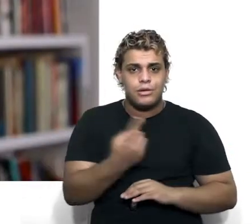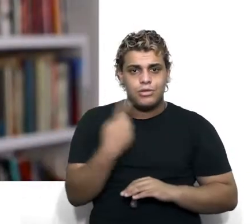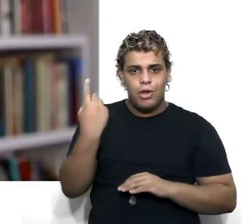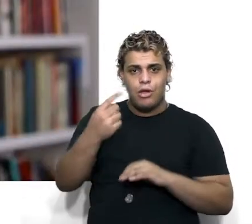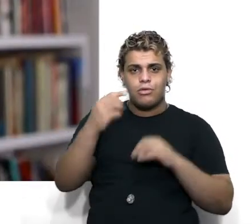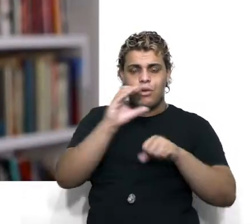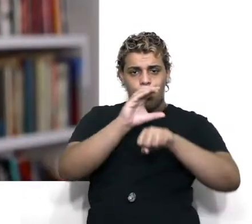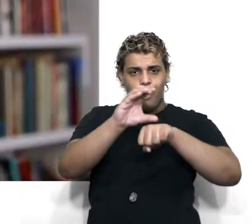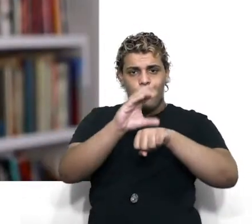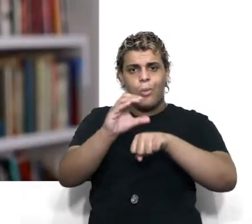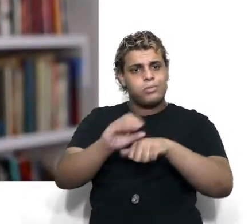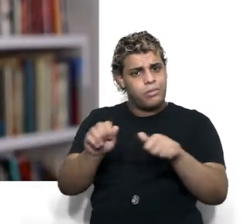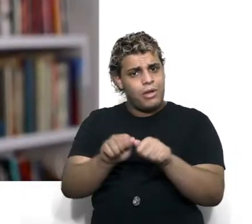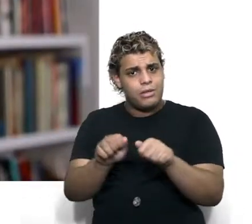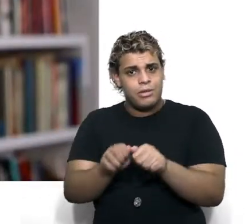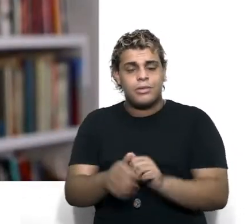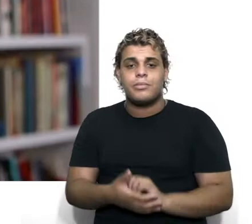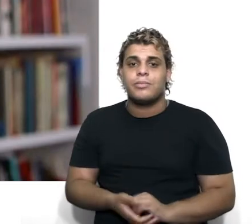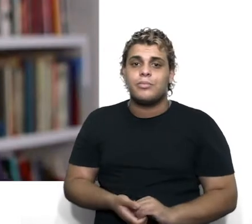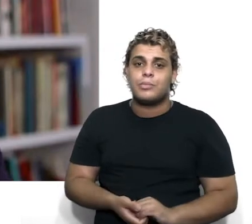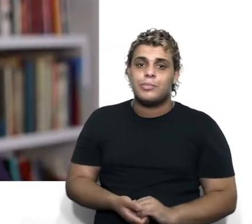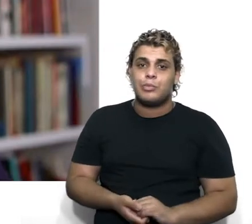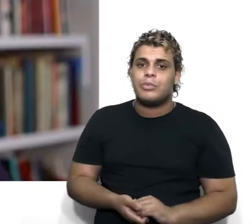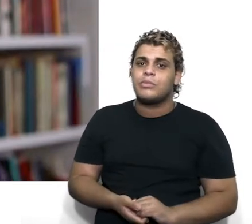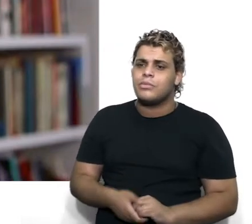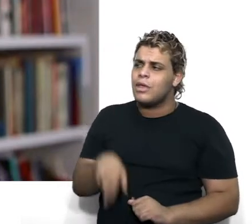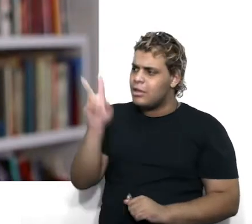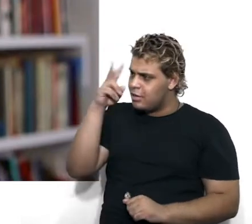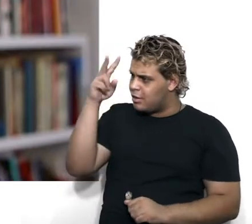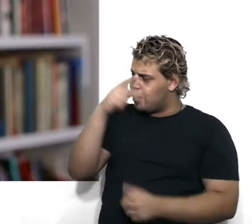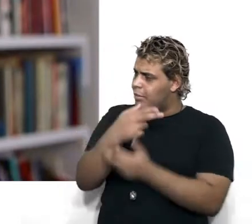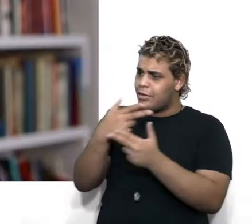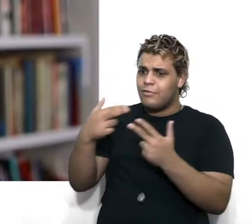ao Flieraxá e fez para mim é absurdo, vários dias de oficina?